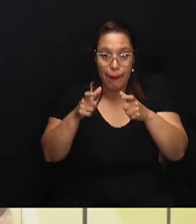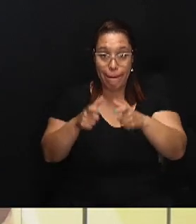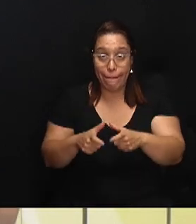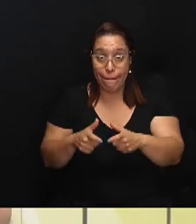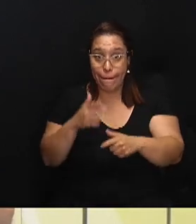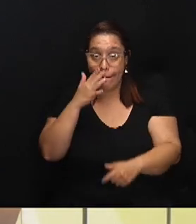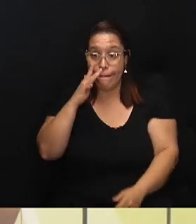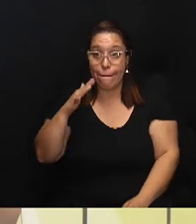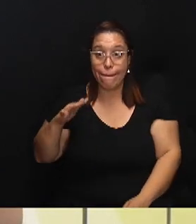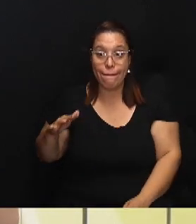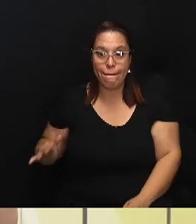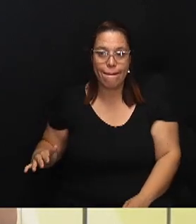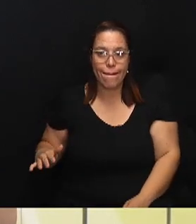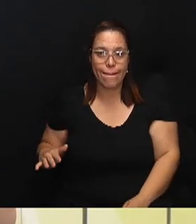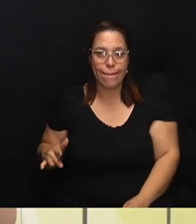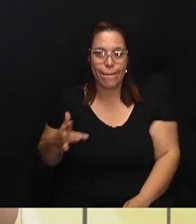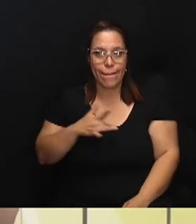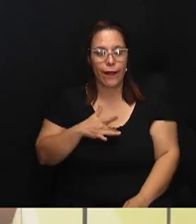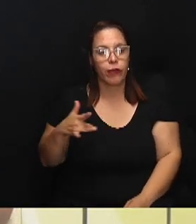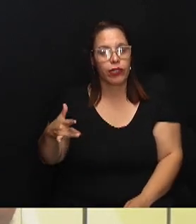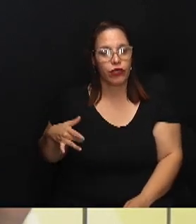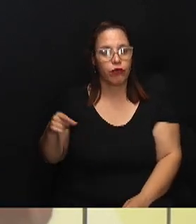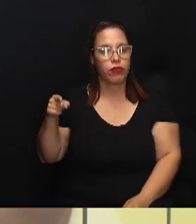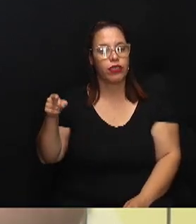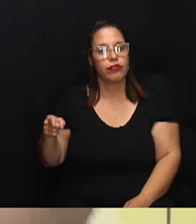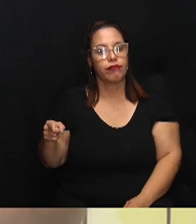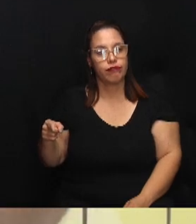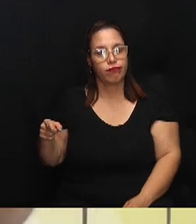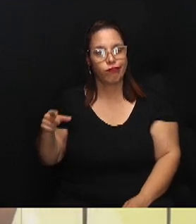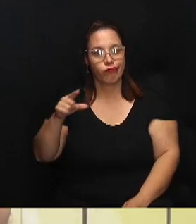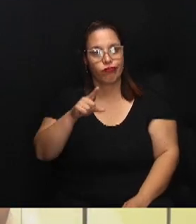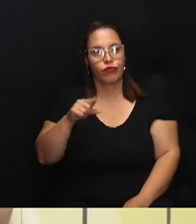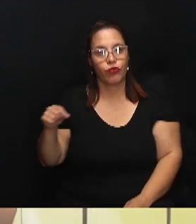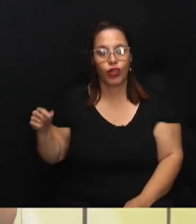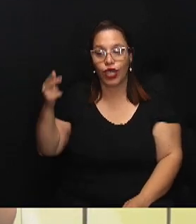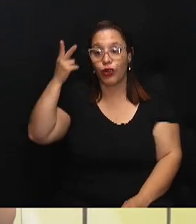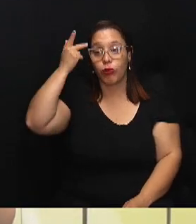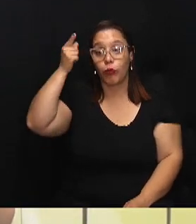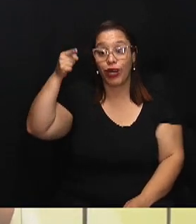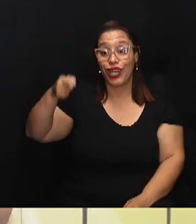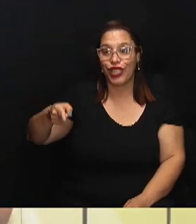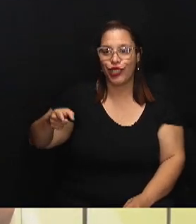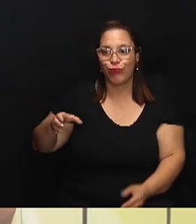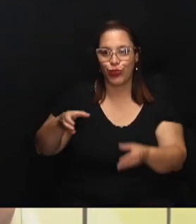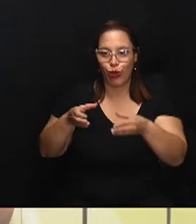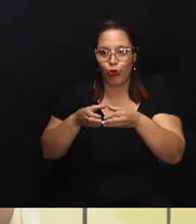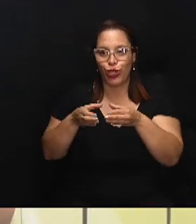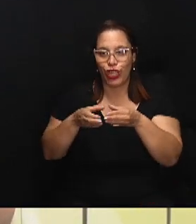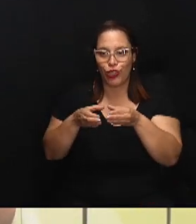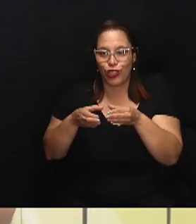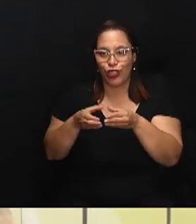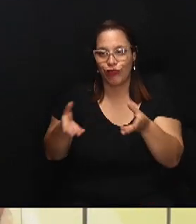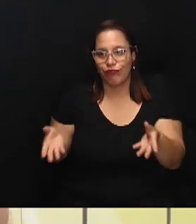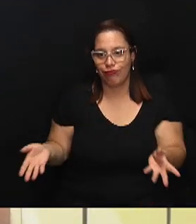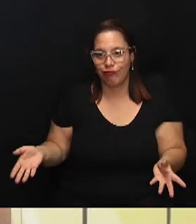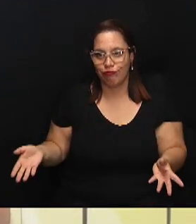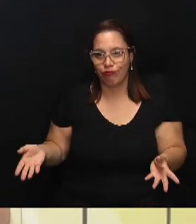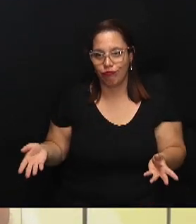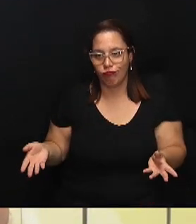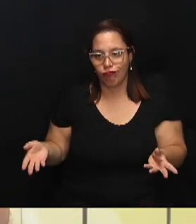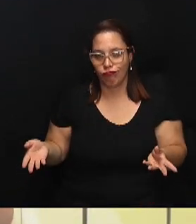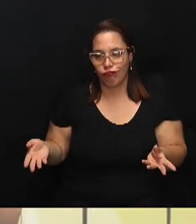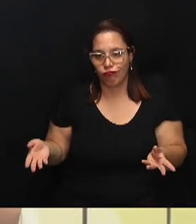do que é mais saudável para ela, ele vai sair do que é normal, né? Assim, em termos de relação